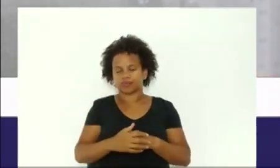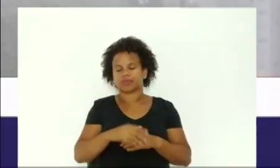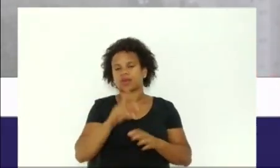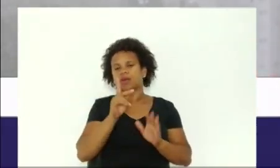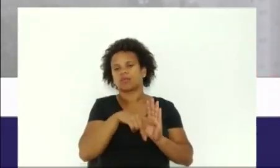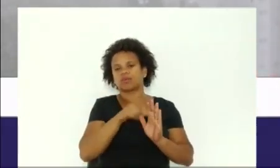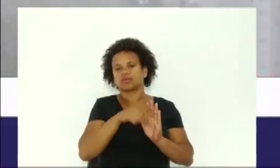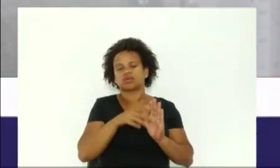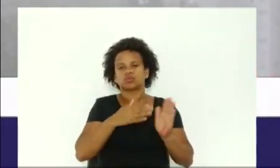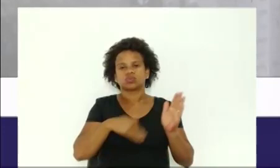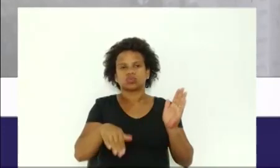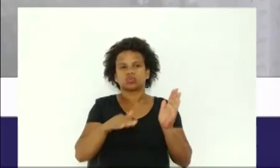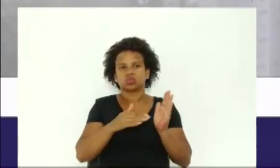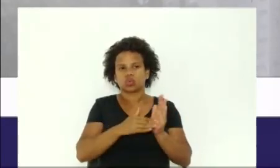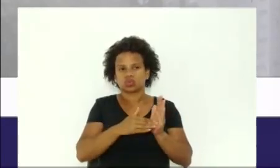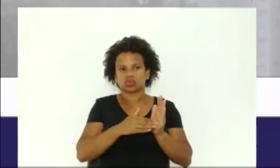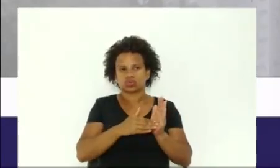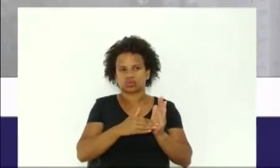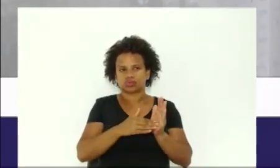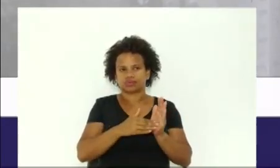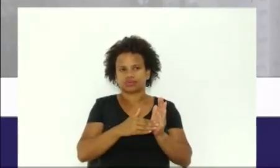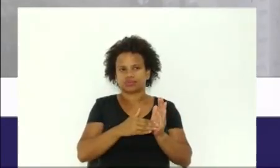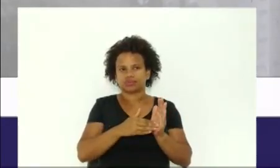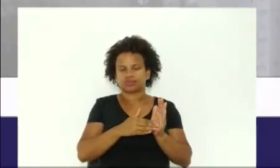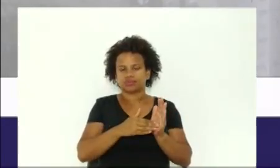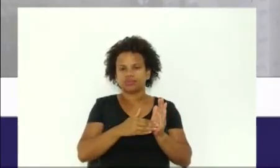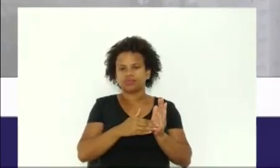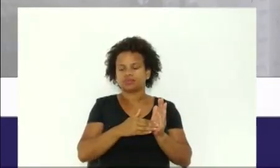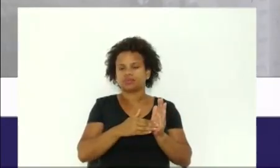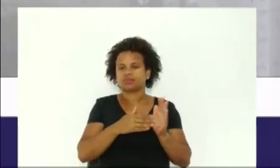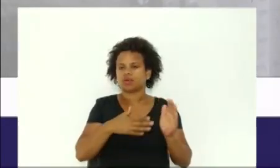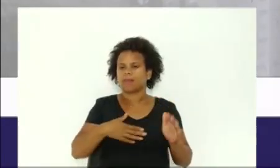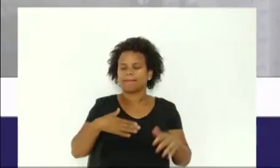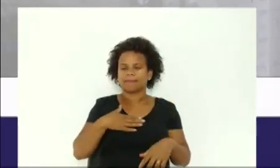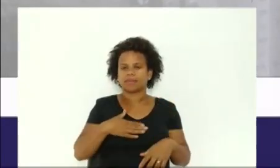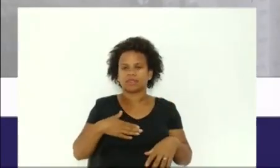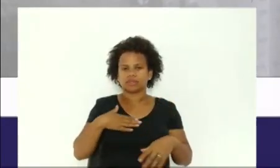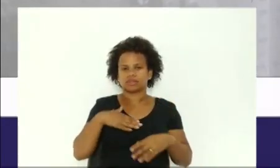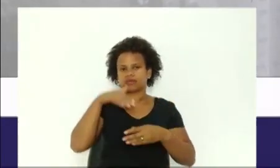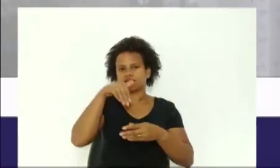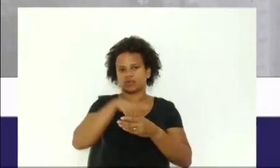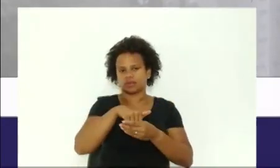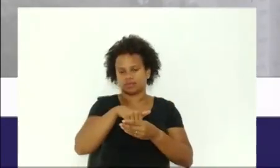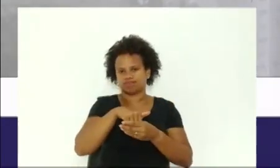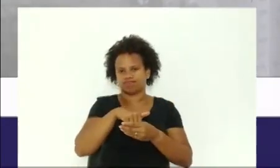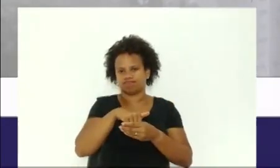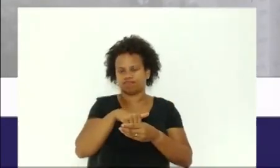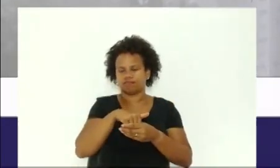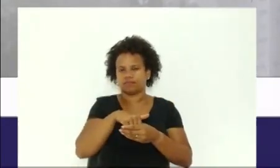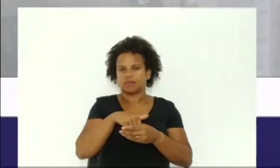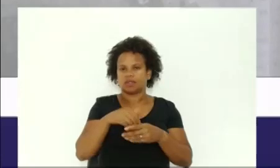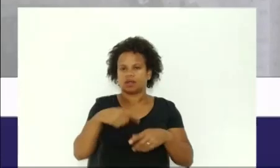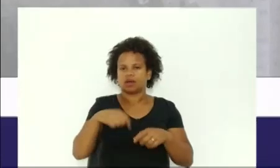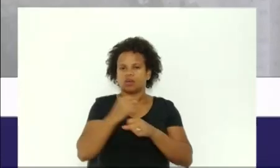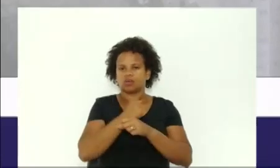nós temos extremo prazer em votar, né? Estamos construindo história,